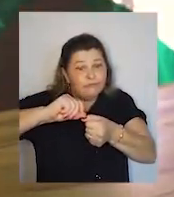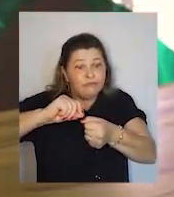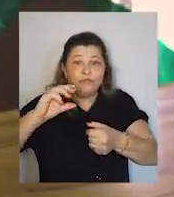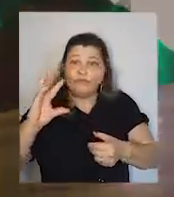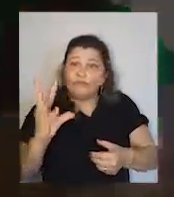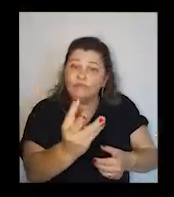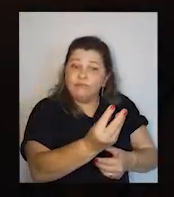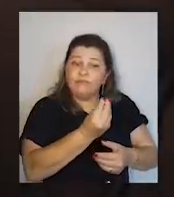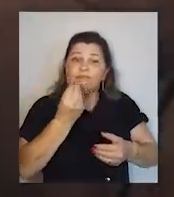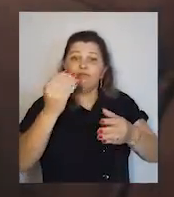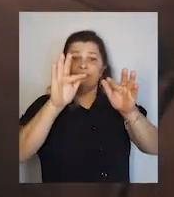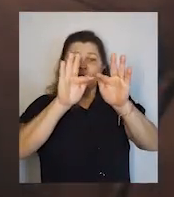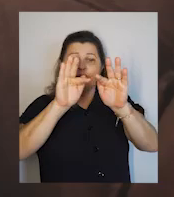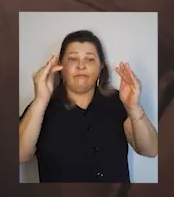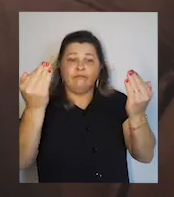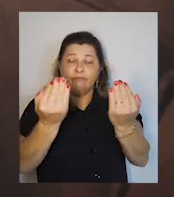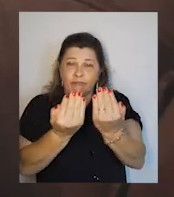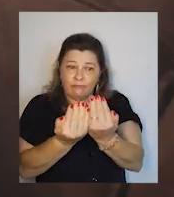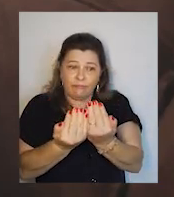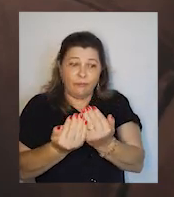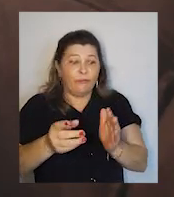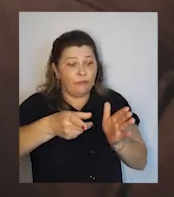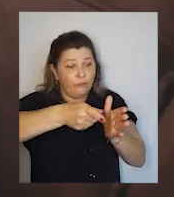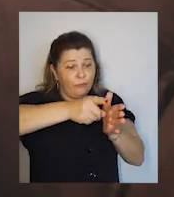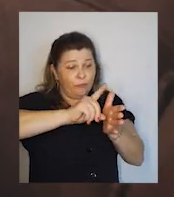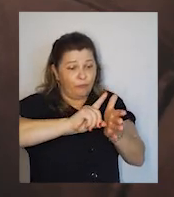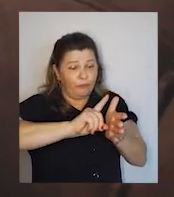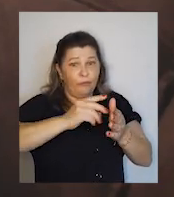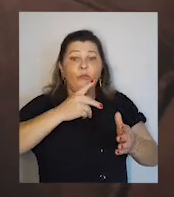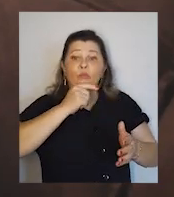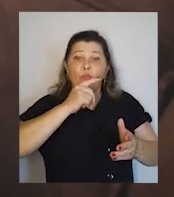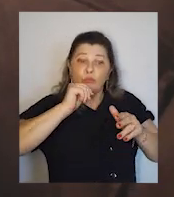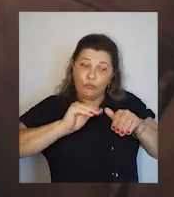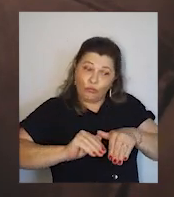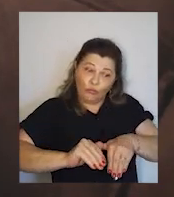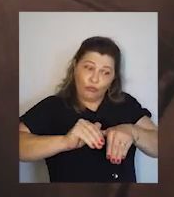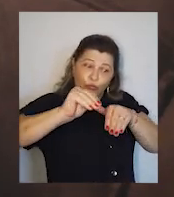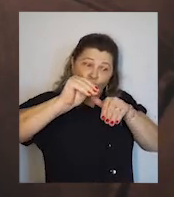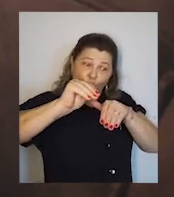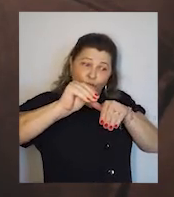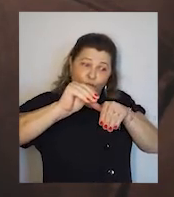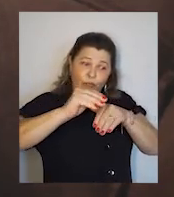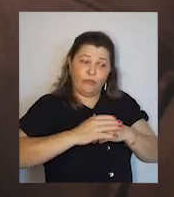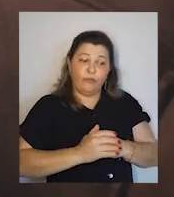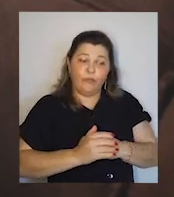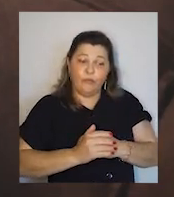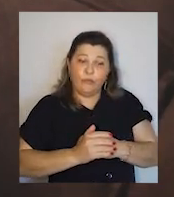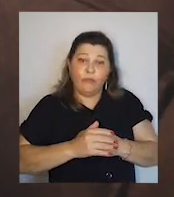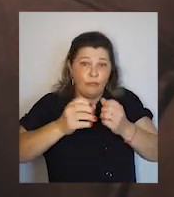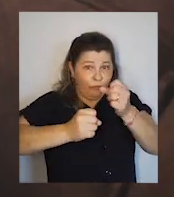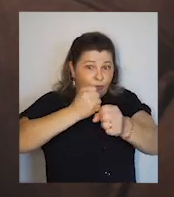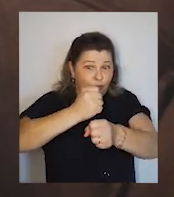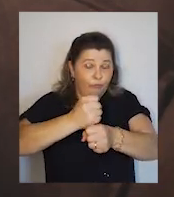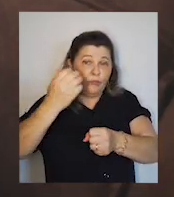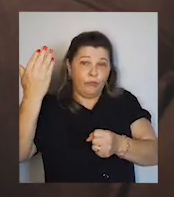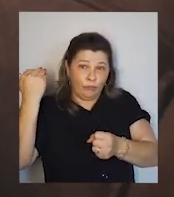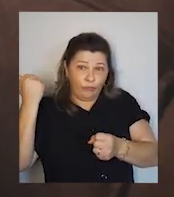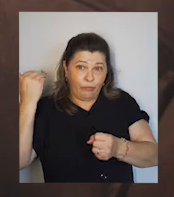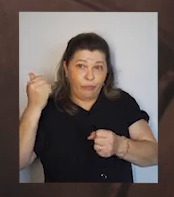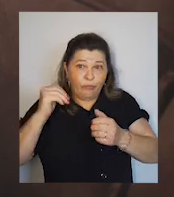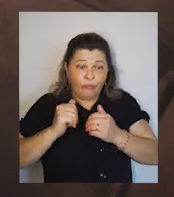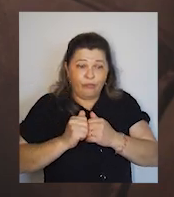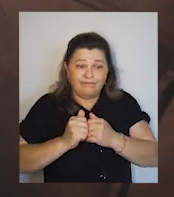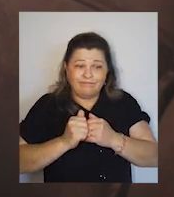para toda a família. Antes da enchente, antes de maio, em setembro do ano passado, eu tinha